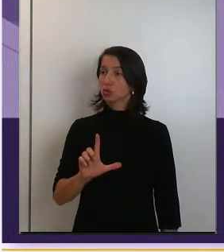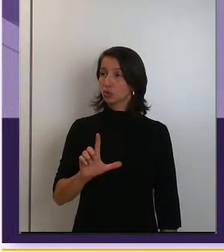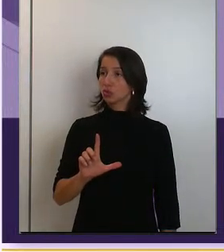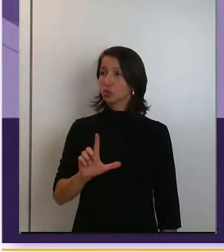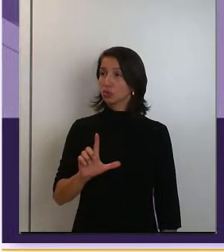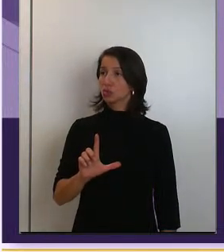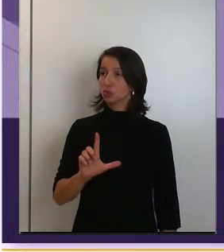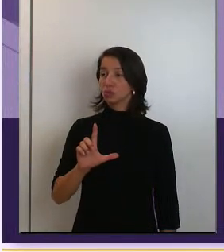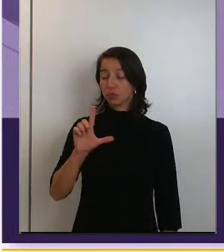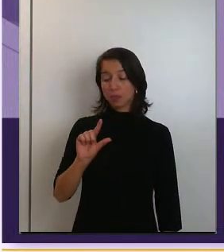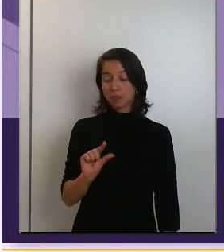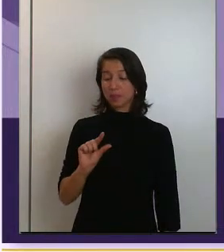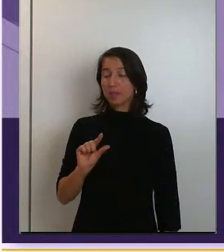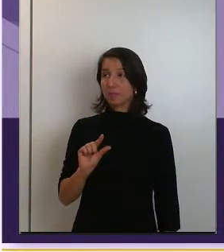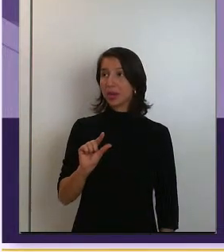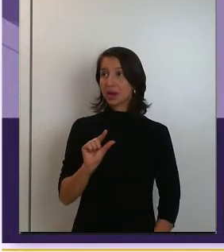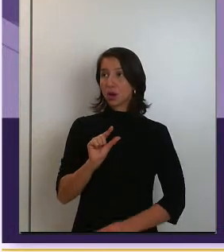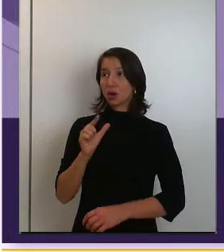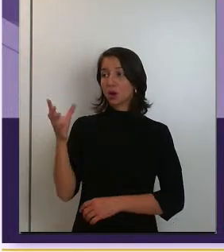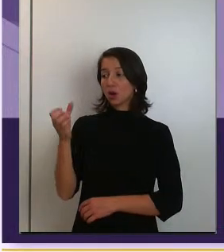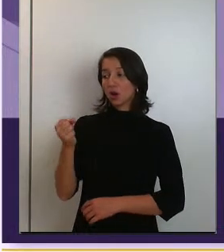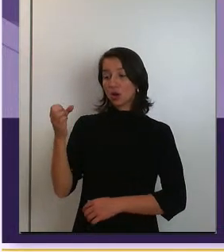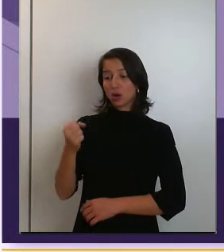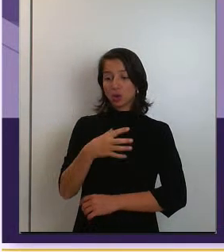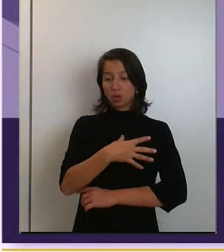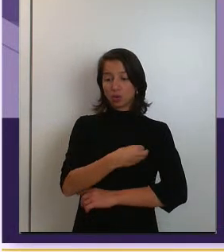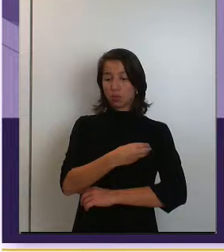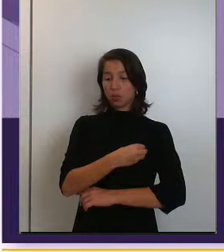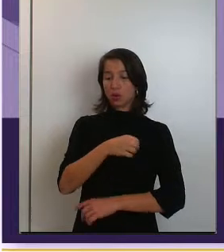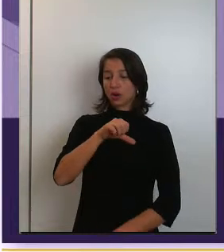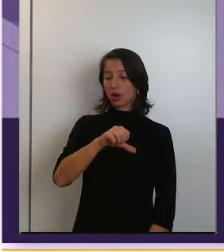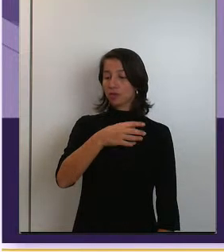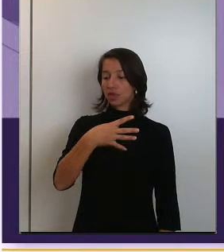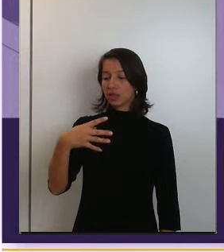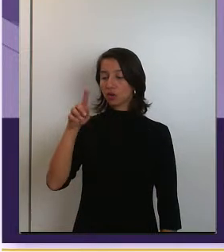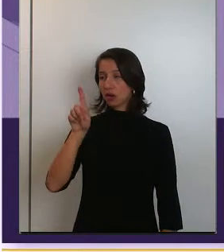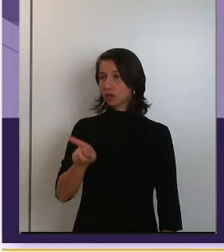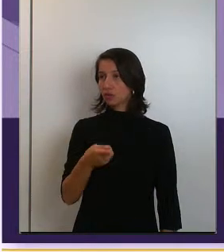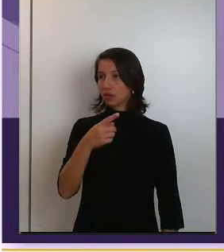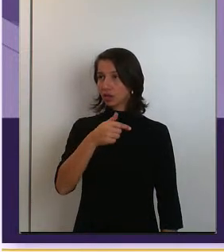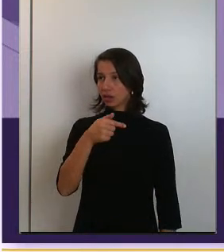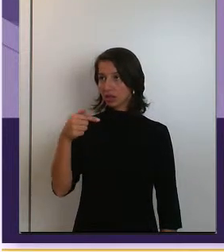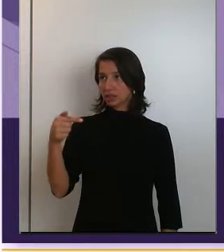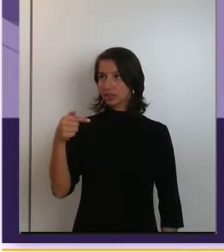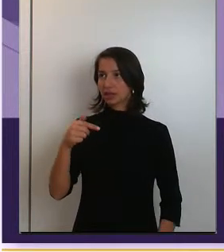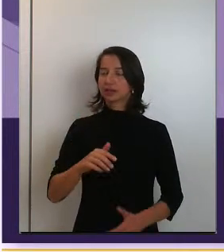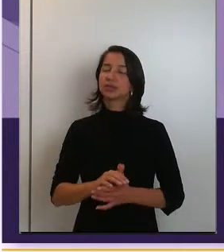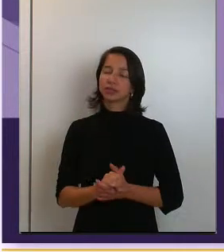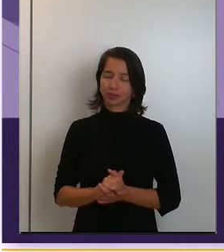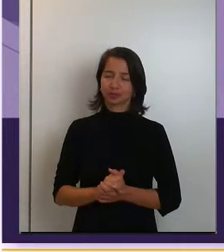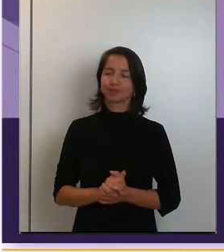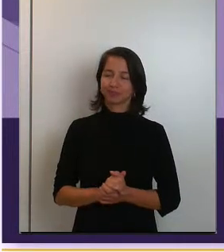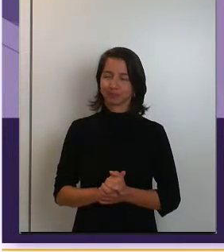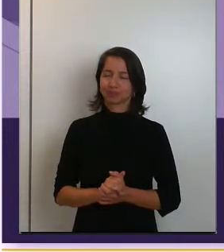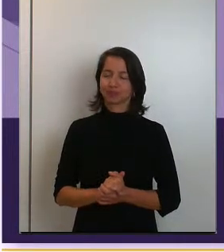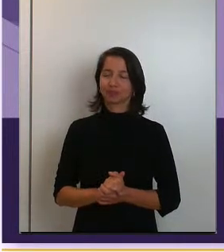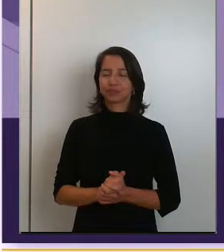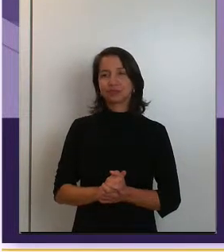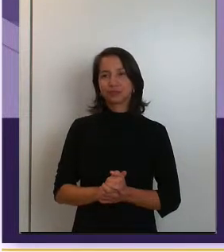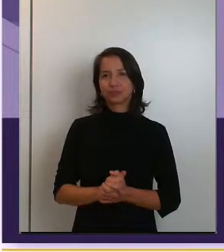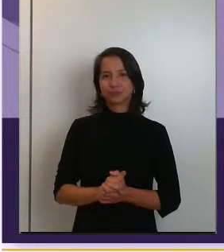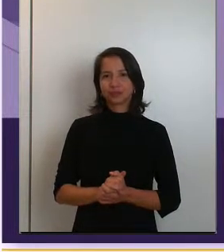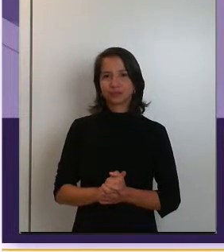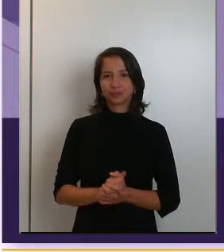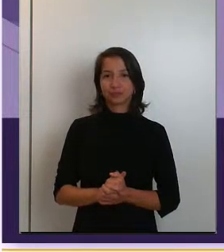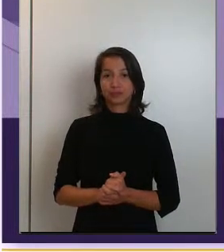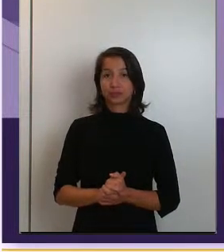que teve menor prevalência, de 94,7%. Em relação à